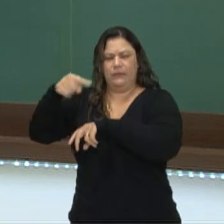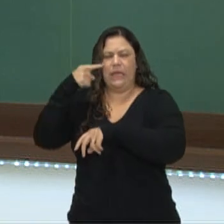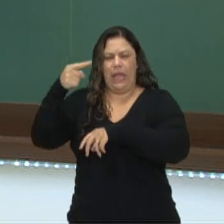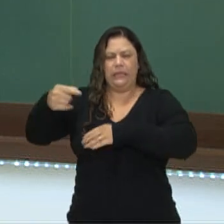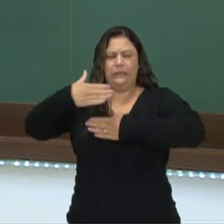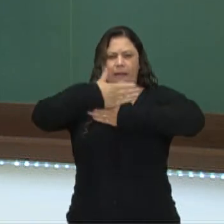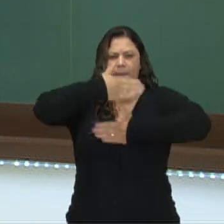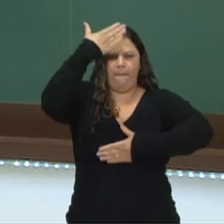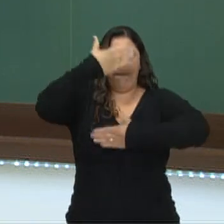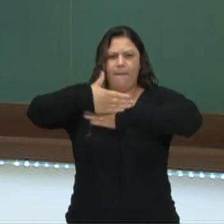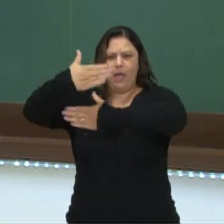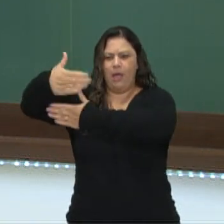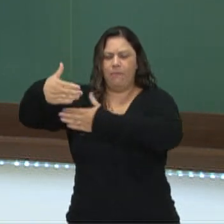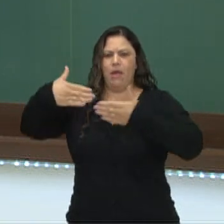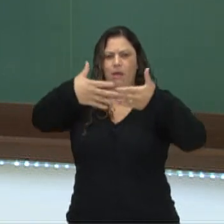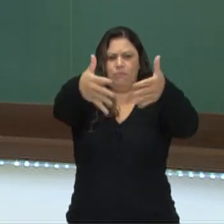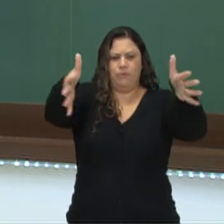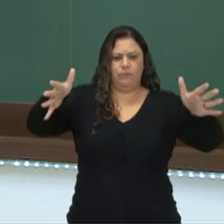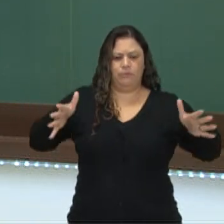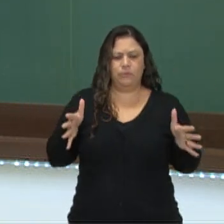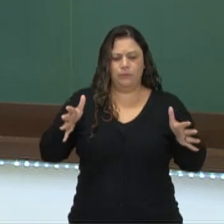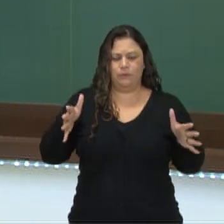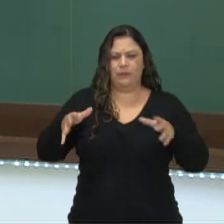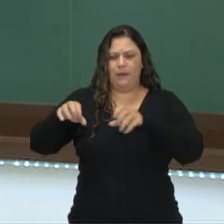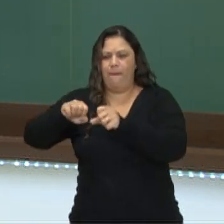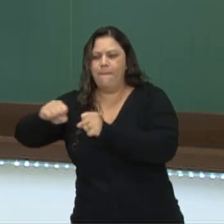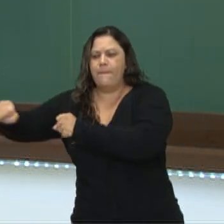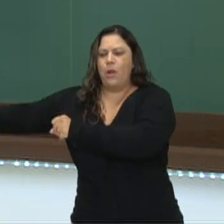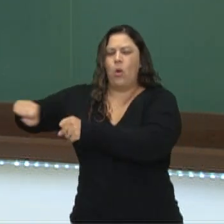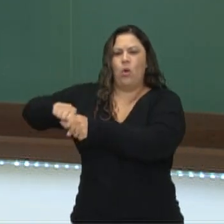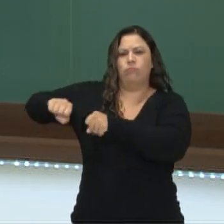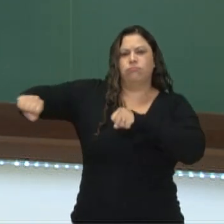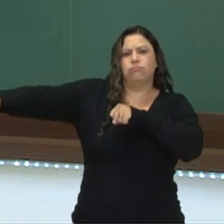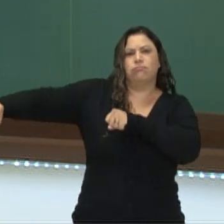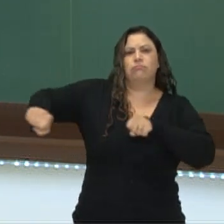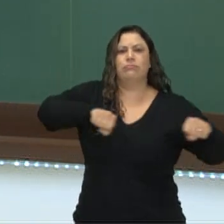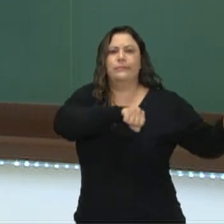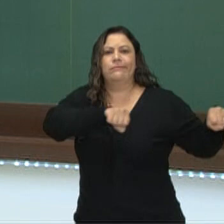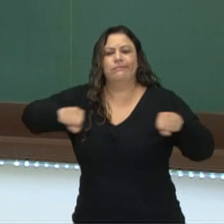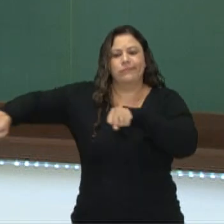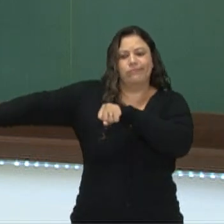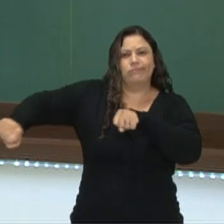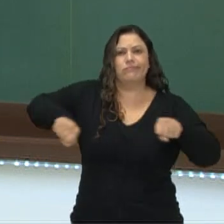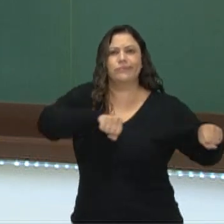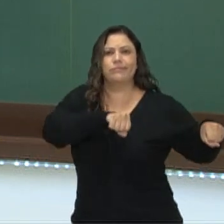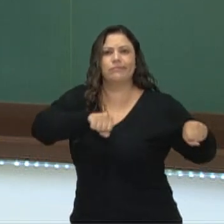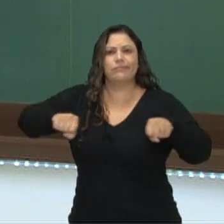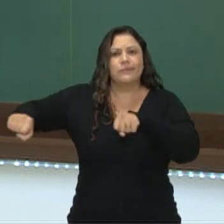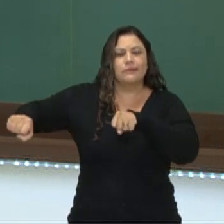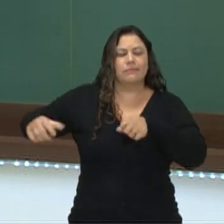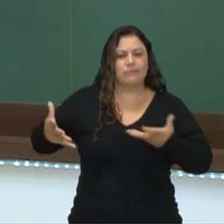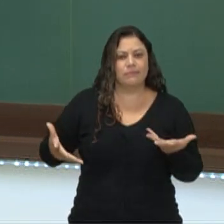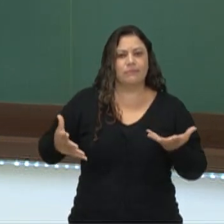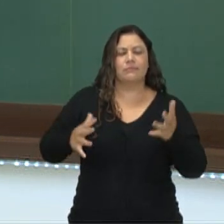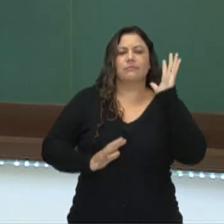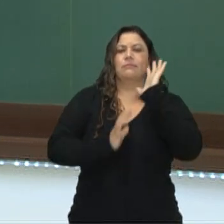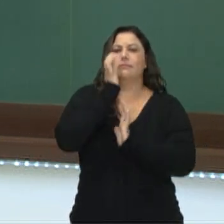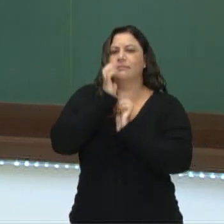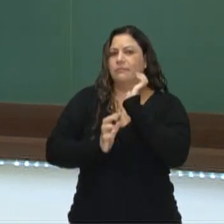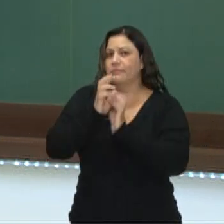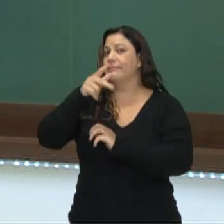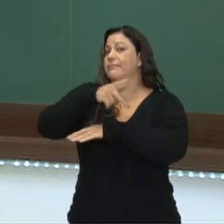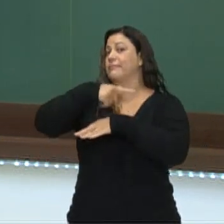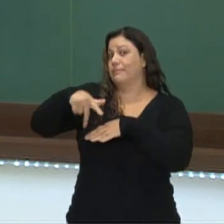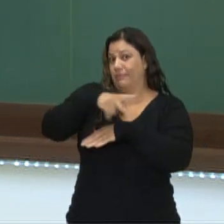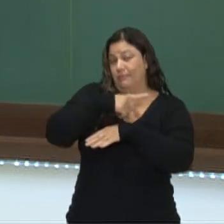a cerca um pouquinho para lá ou traz a cerca, né? Daí tem aquele conflito ali, aquela discórdia. Imagine entre os países